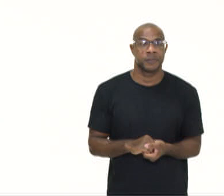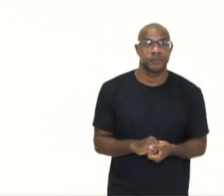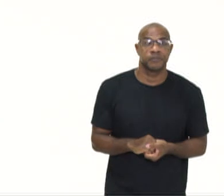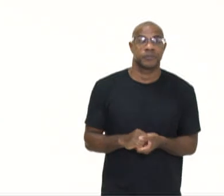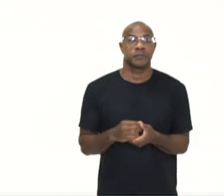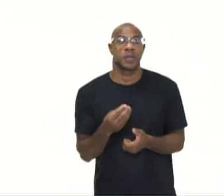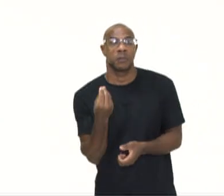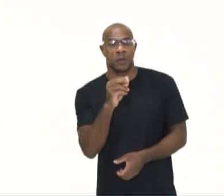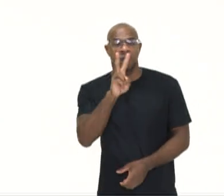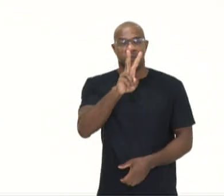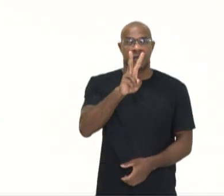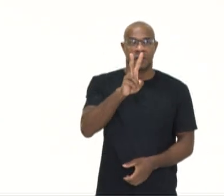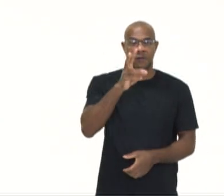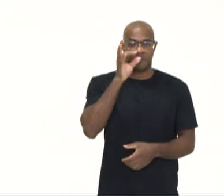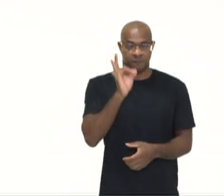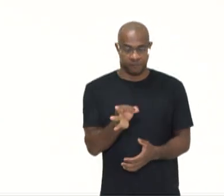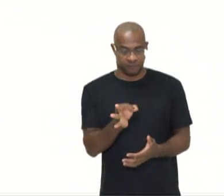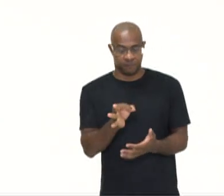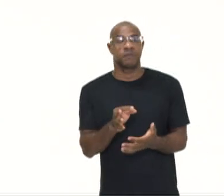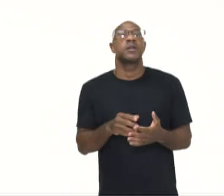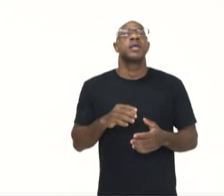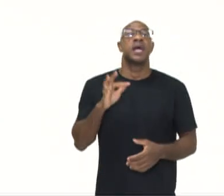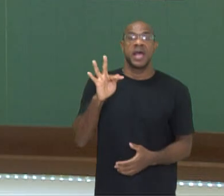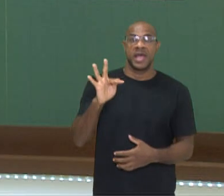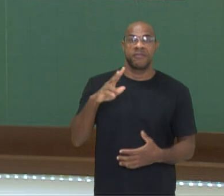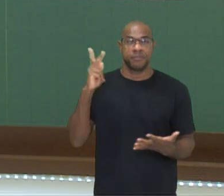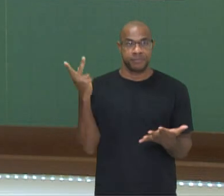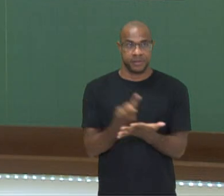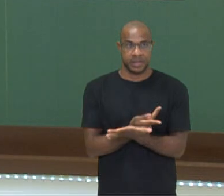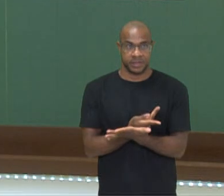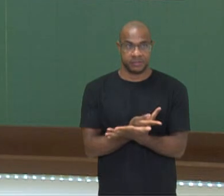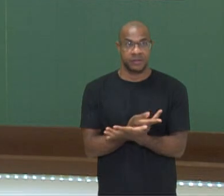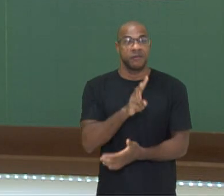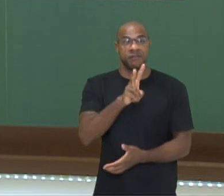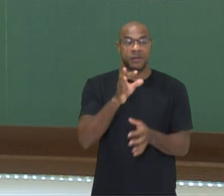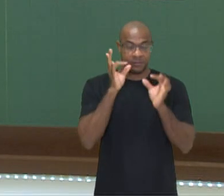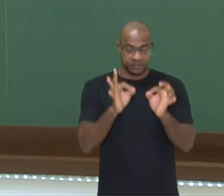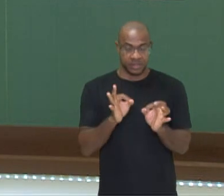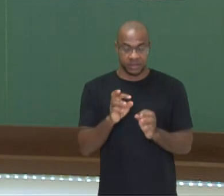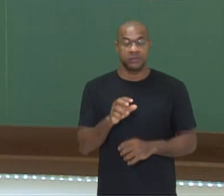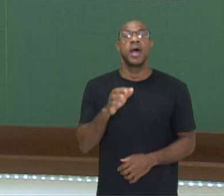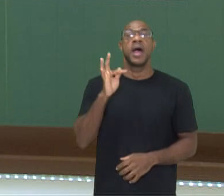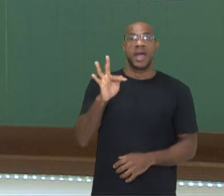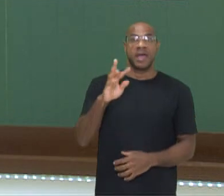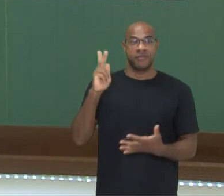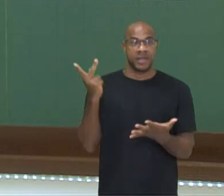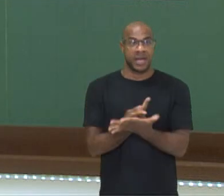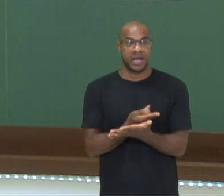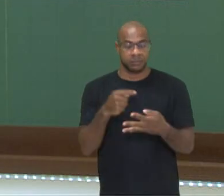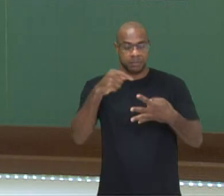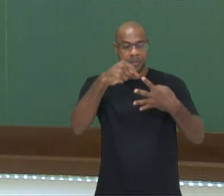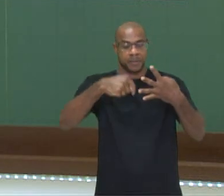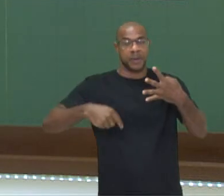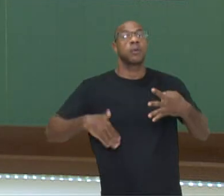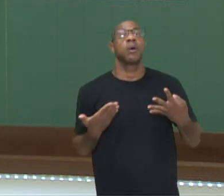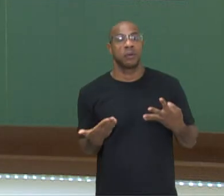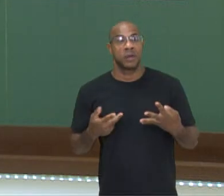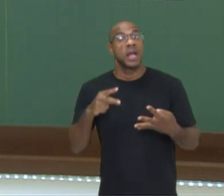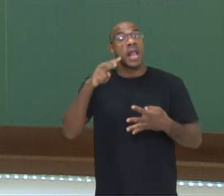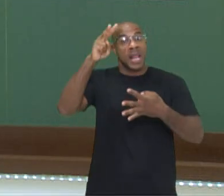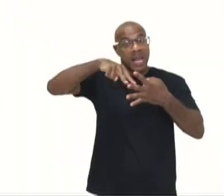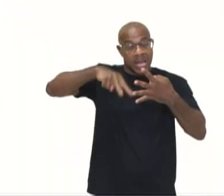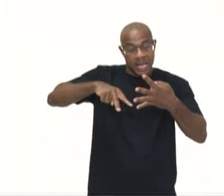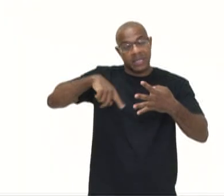para afirmação verdadeira e F para falsa. Eu vou deixar que você leia, vou deixar que você marque e eu já volto para a gente